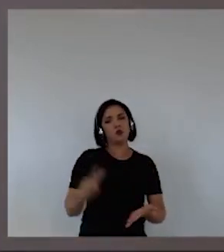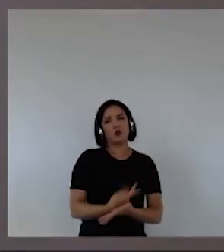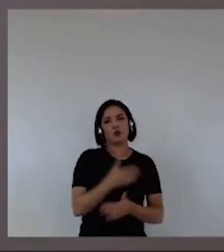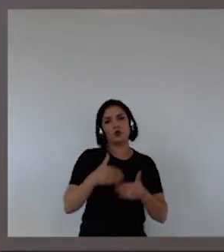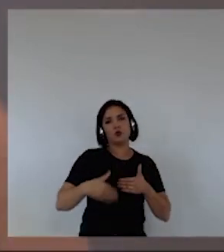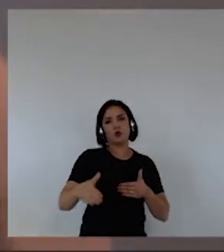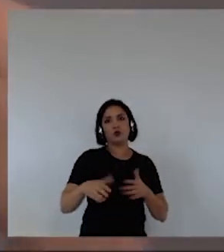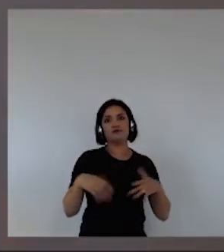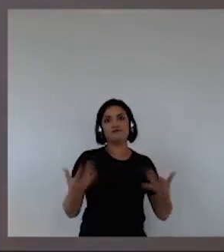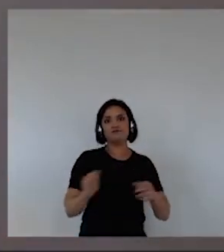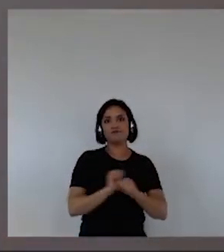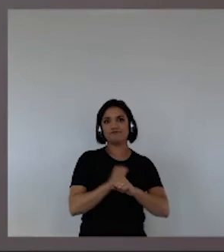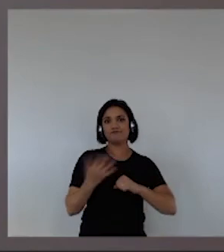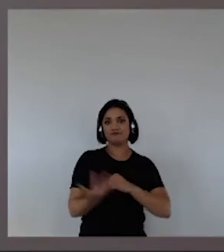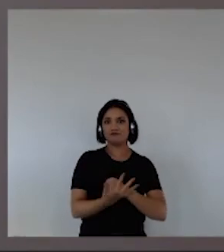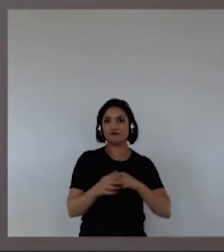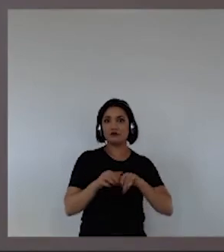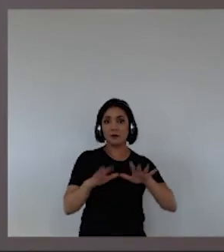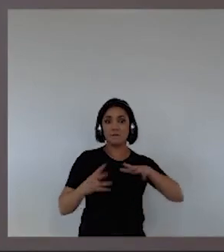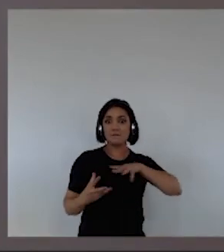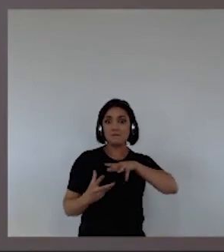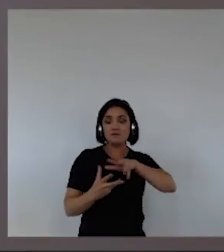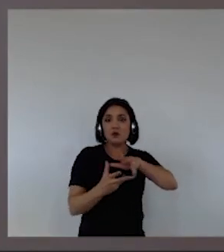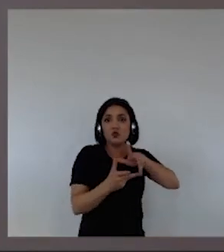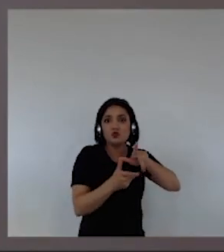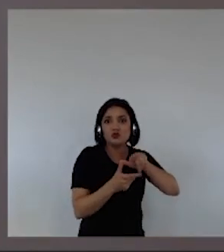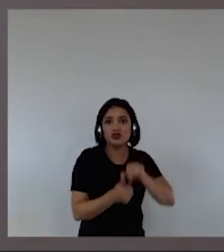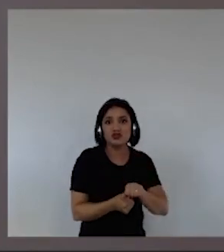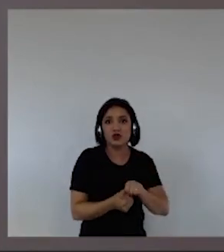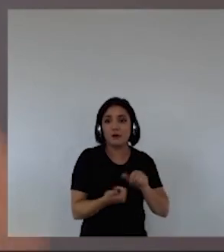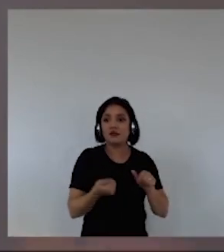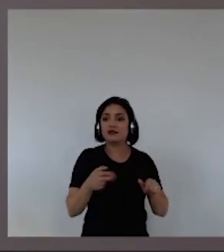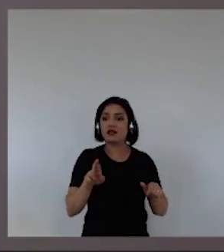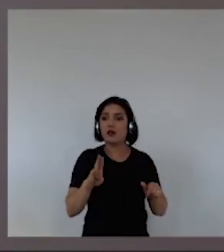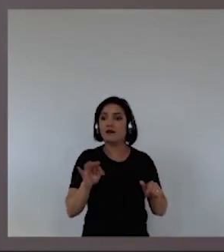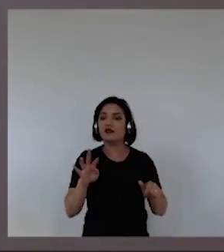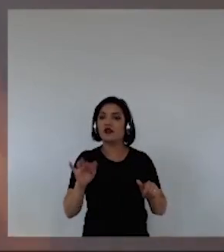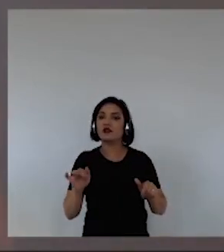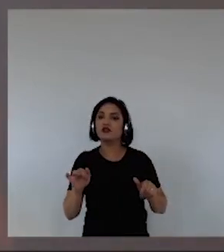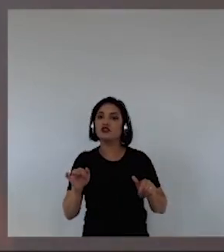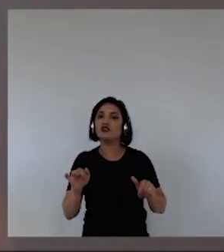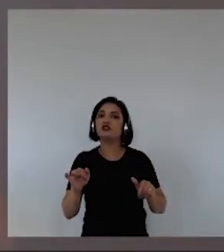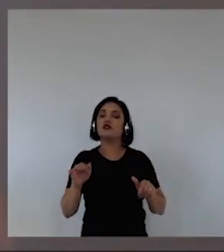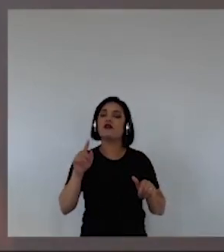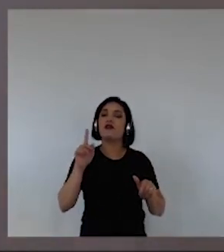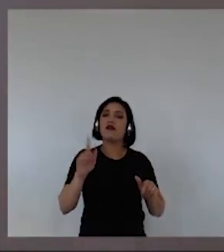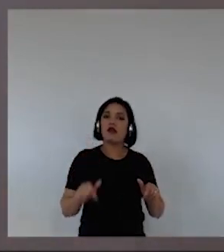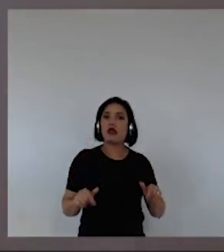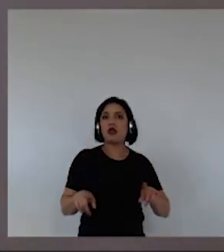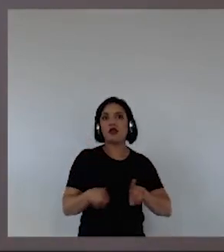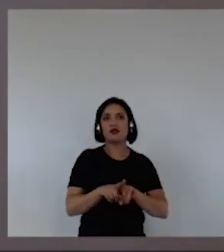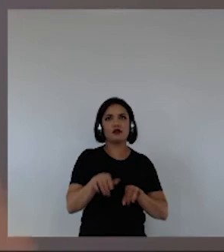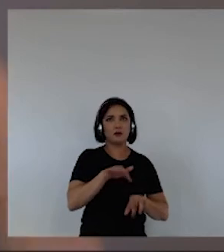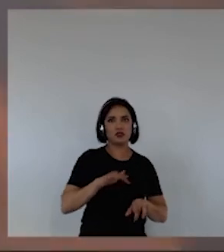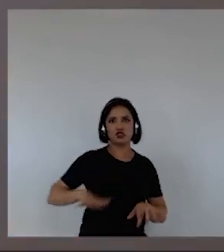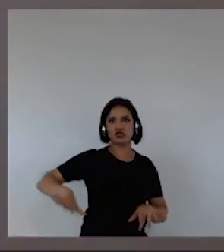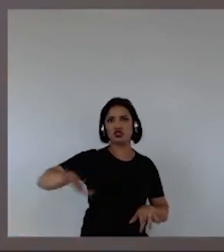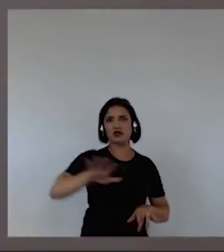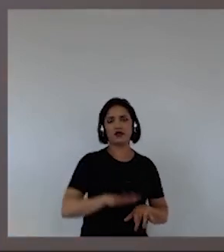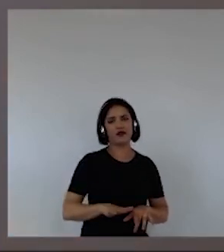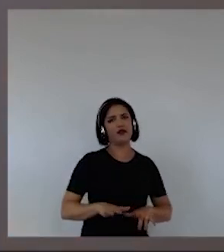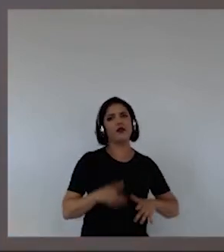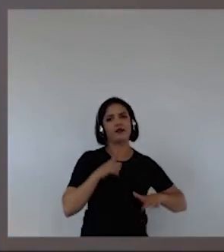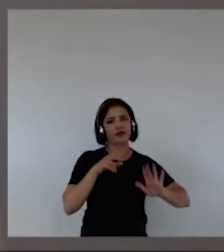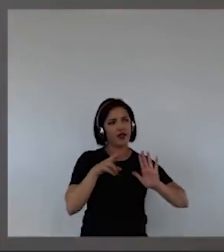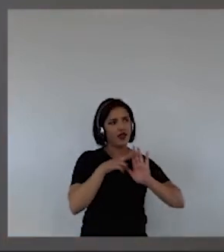a pandemia é mundial e a arbitragem é algo transnacional, o professor falou aí da soft law, das